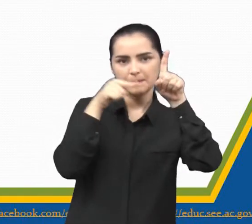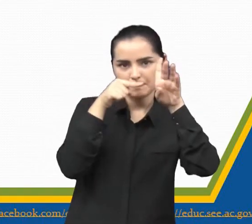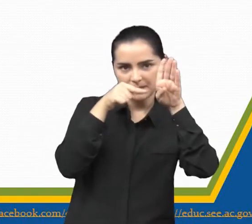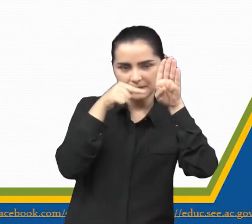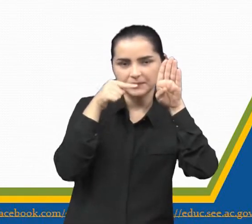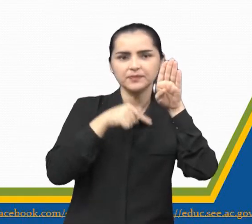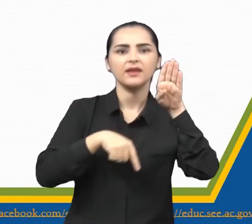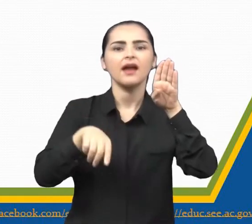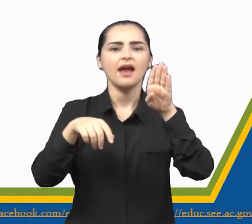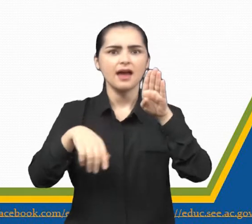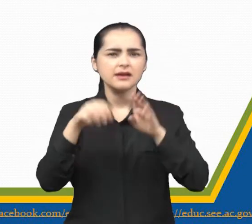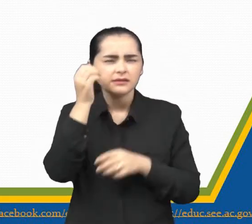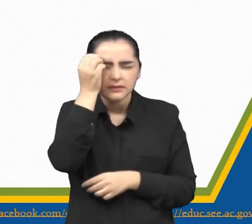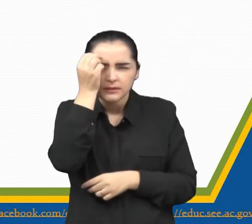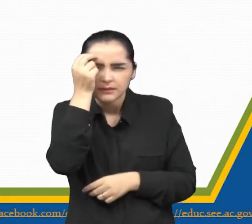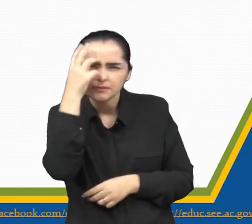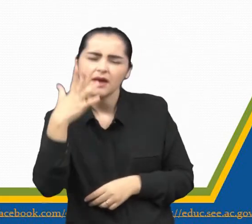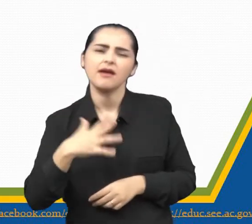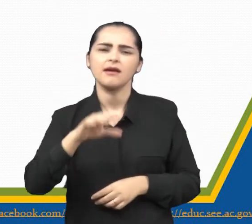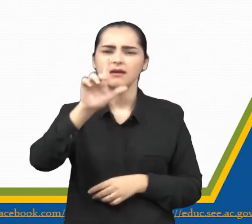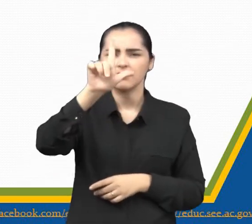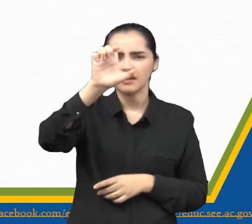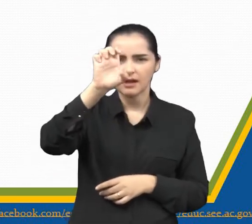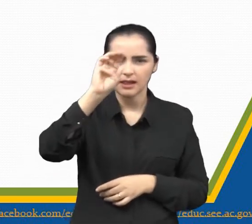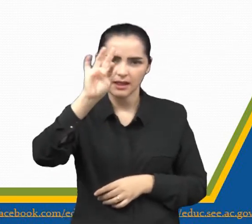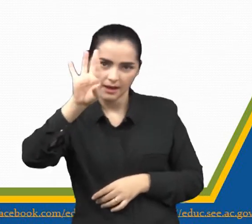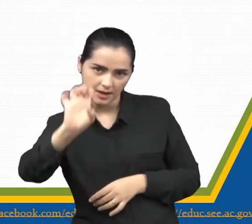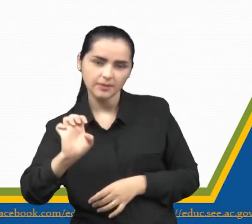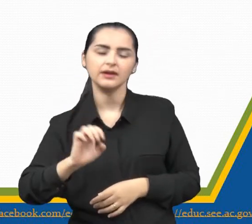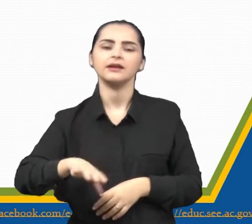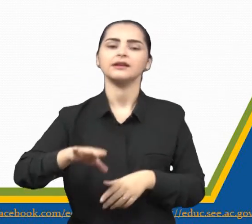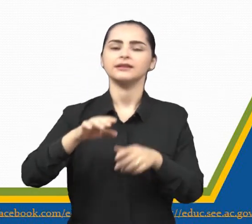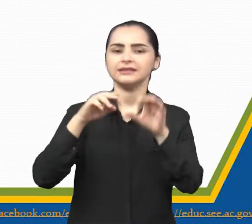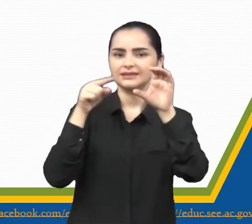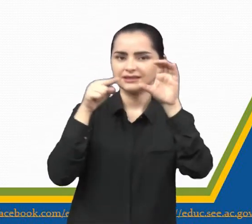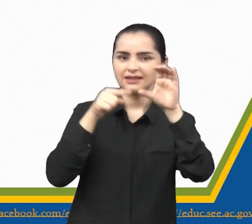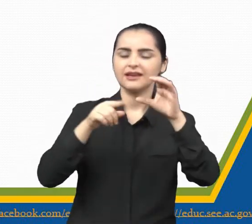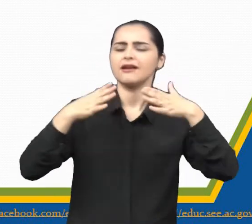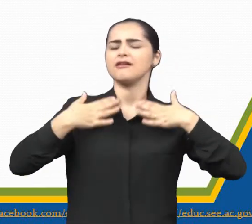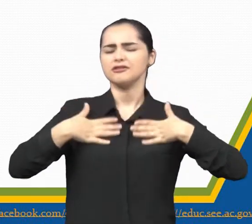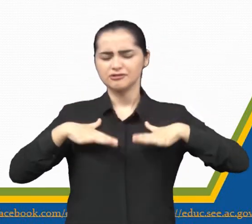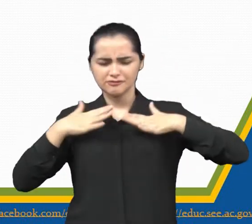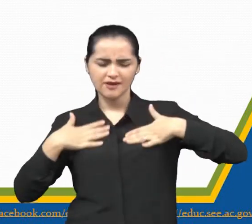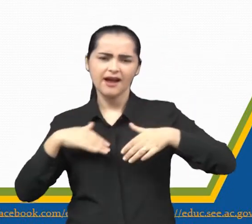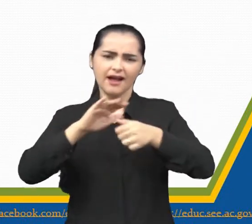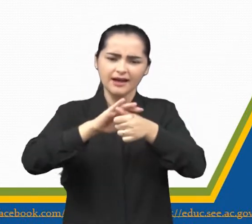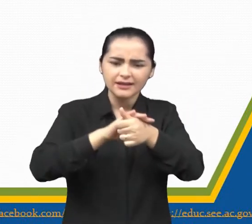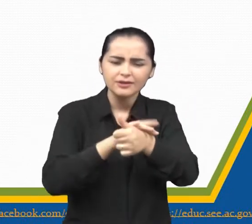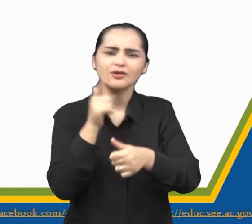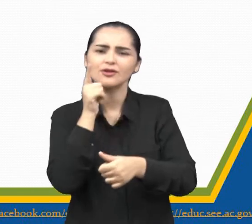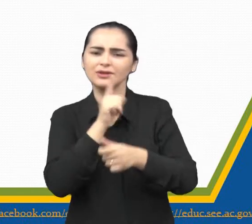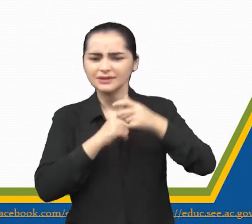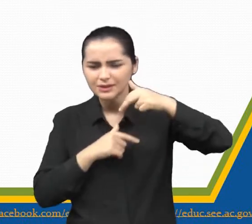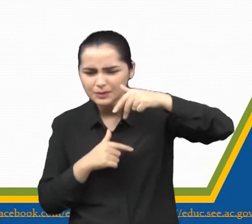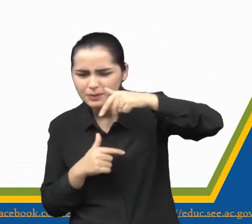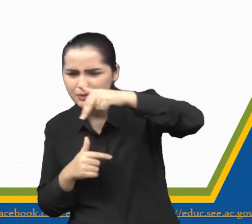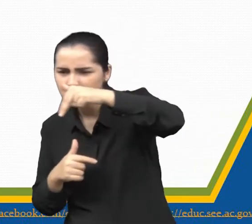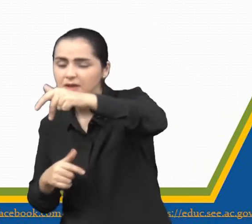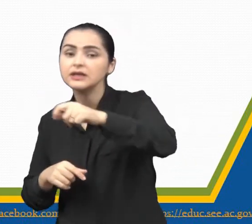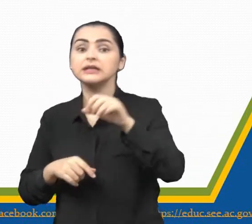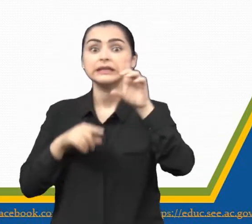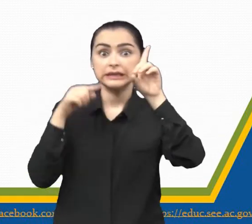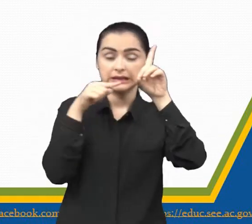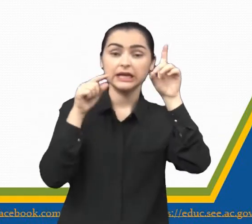tartaruga. C. Mesmo devagar, a tartaruga vai longe. E D. Quem é mais